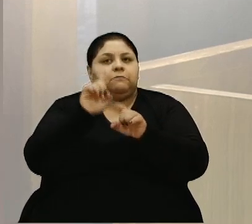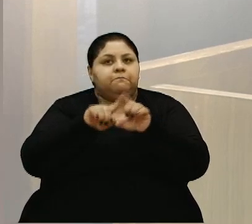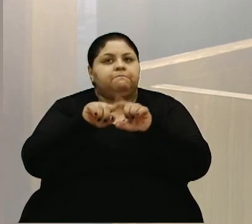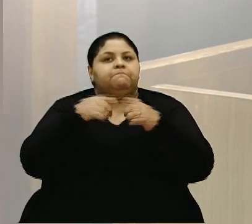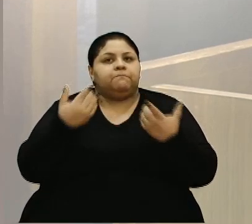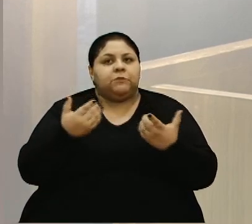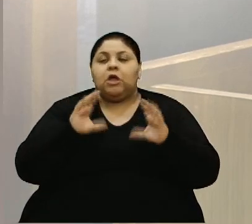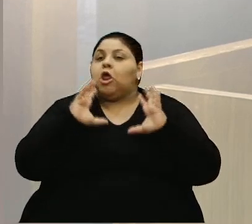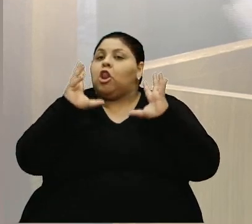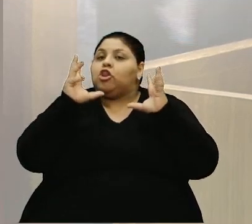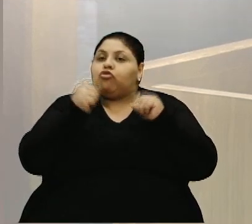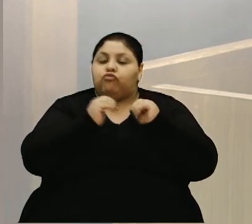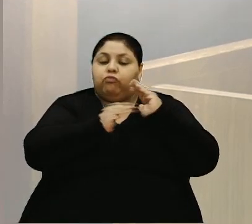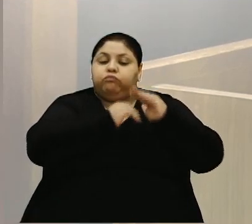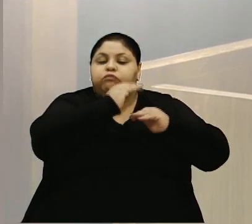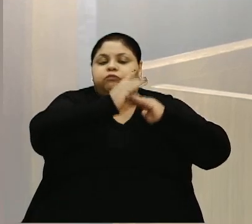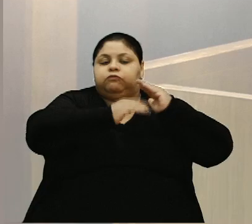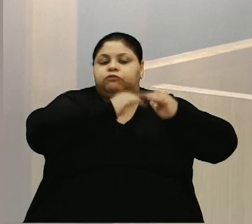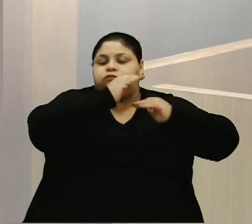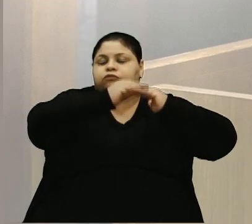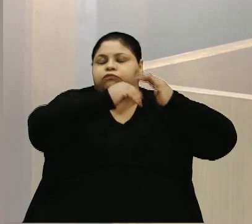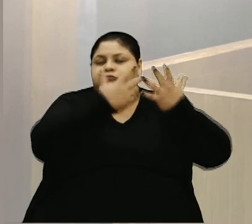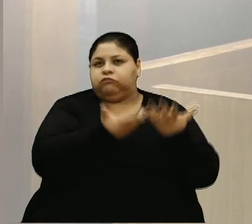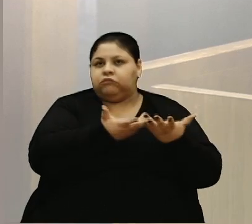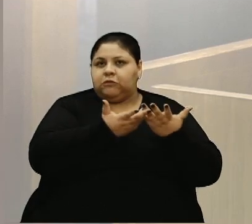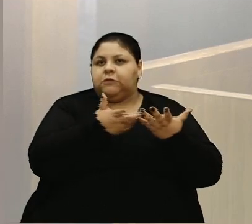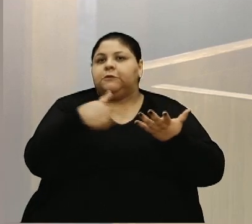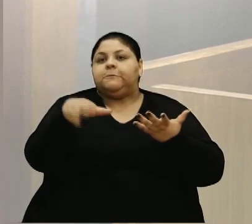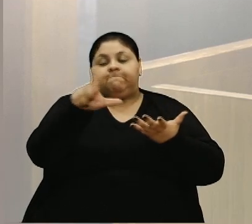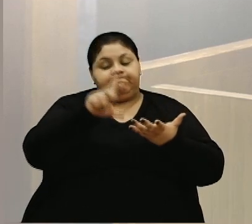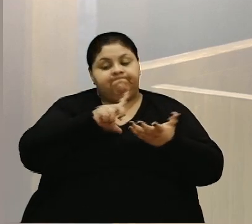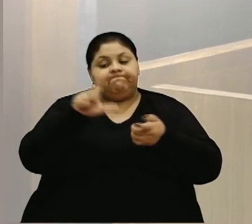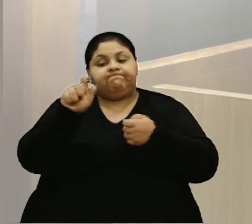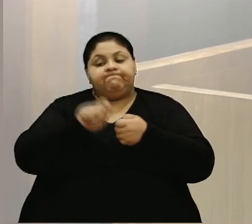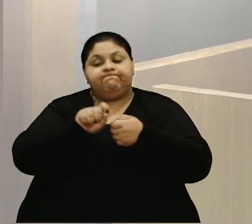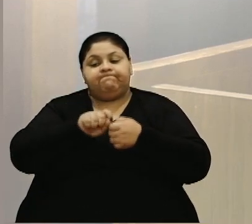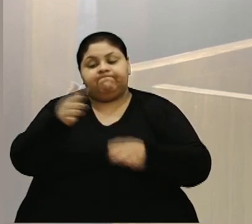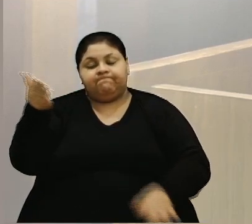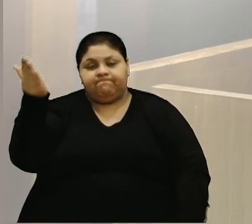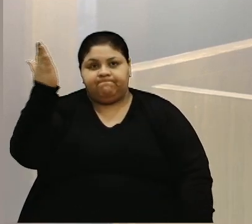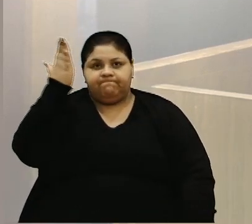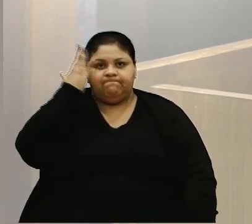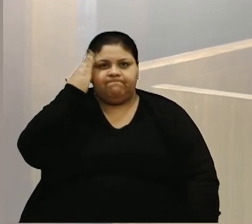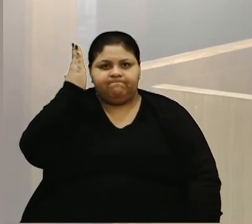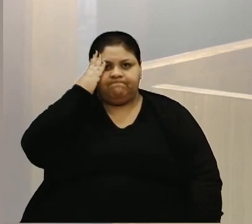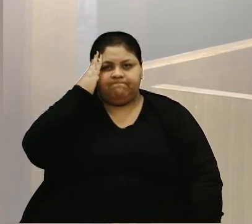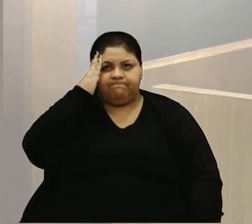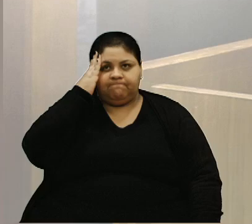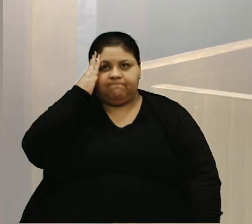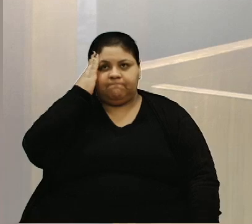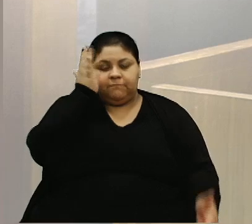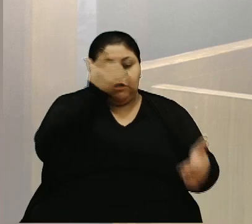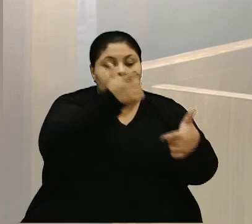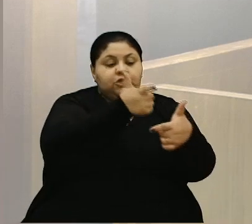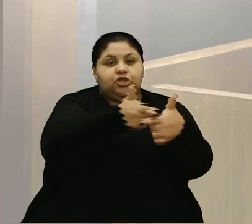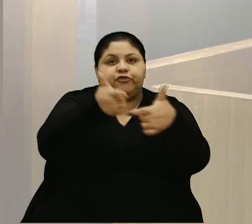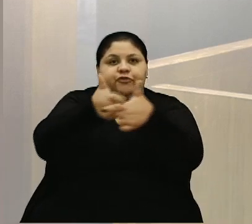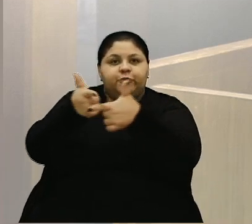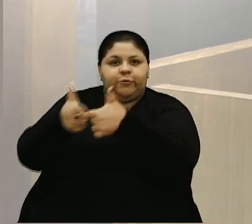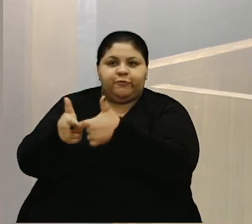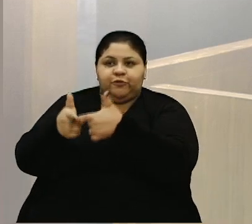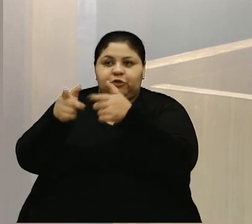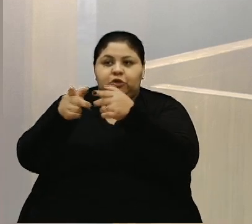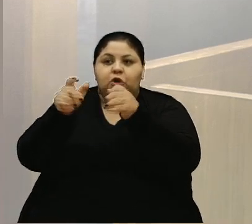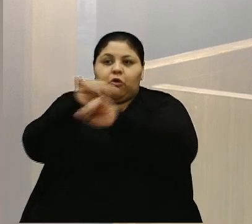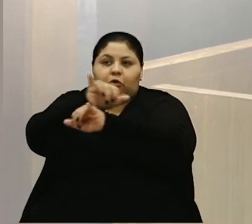E tudo é uma construção que a gente muitas vezes tem que fazer sabendo dividir, né, com as pessoas